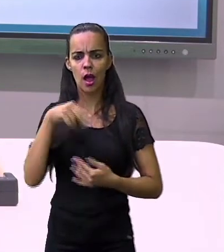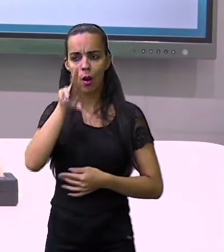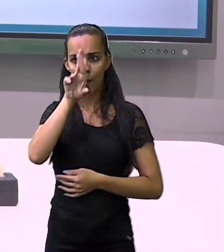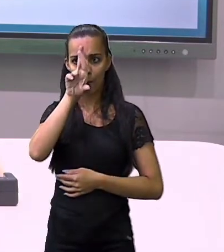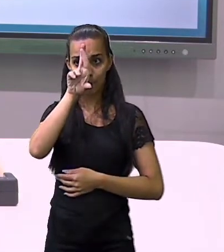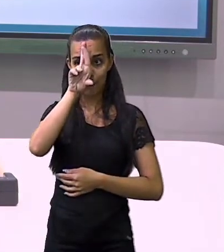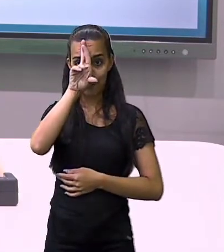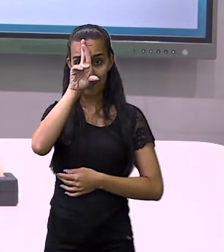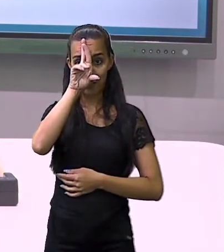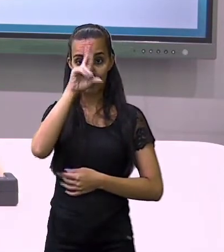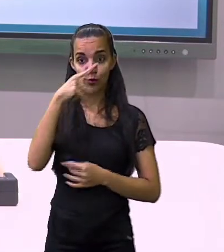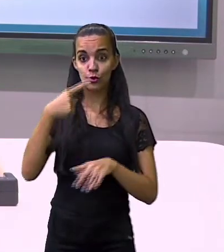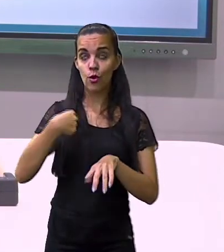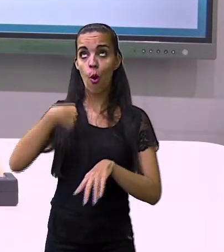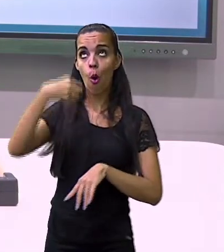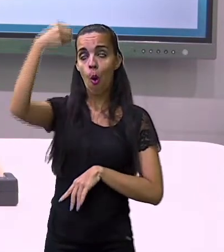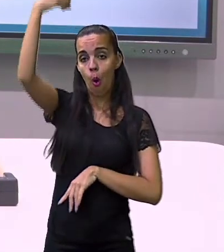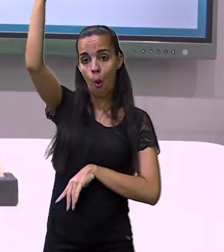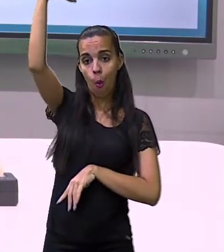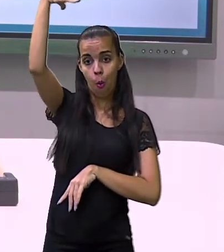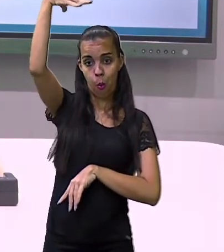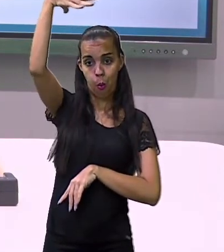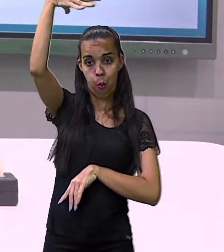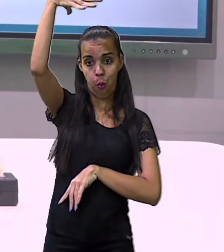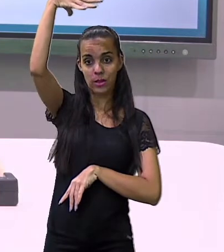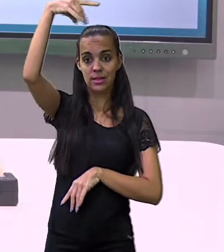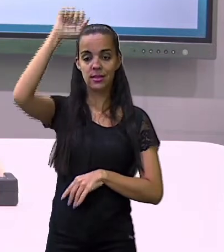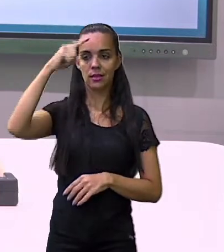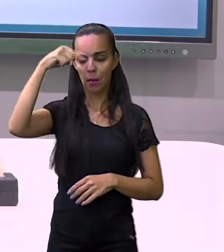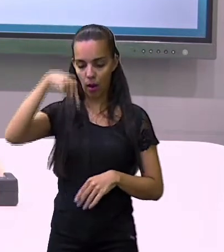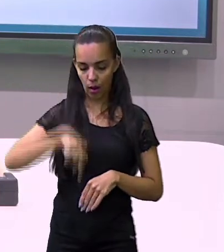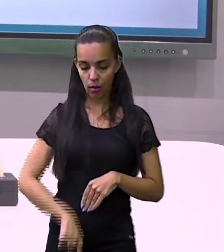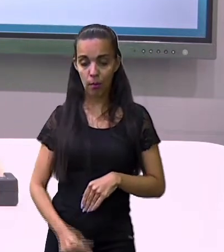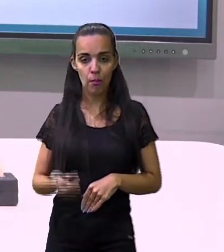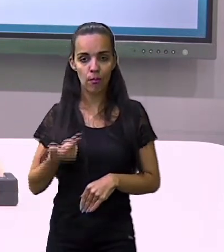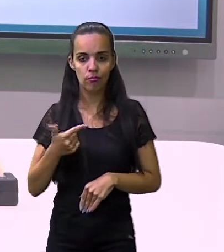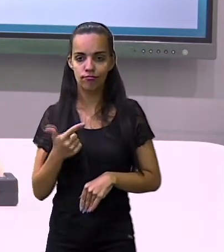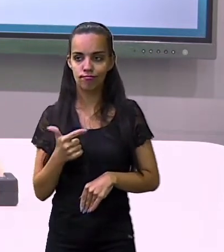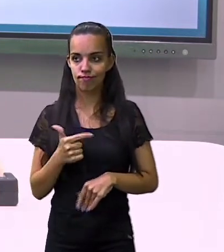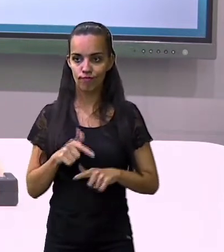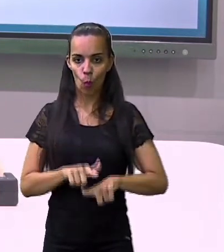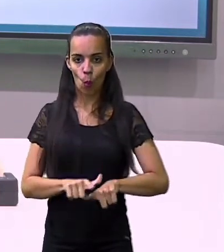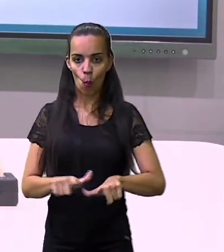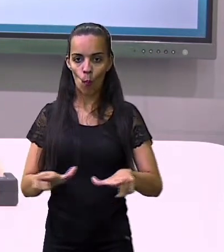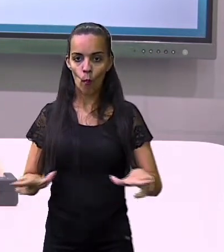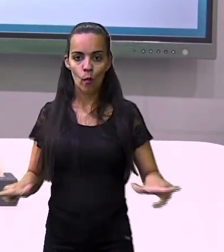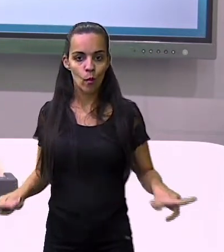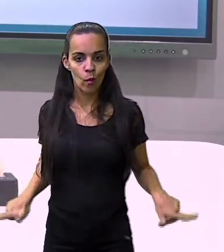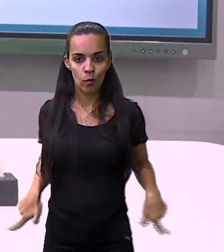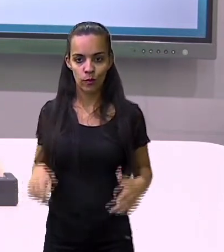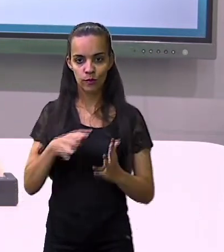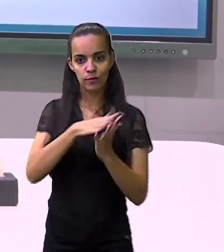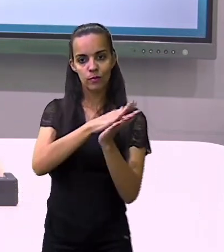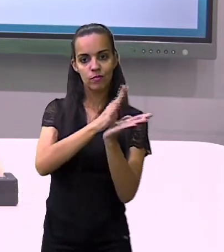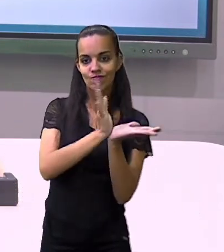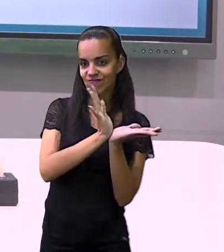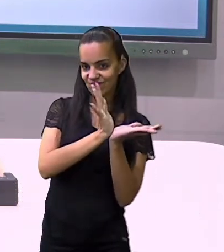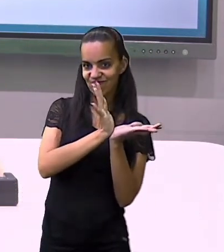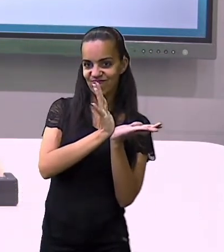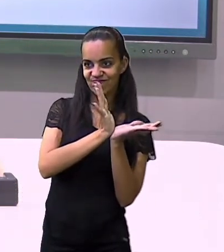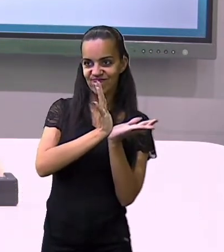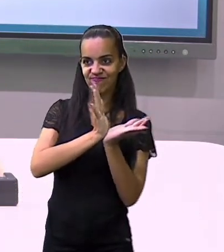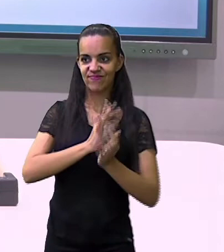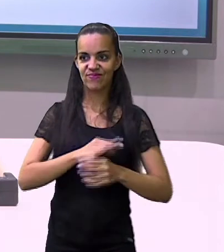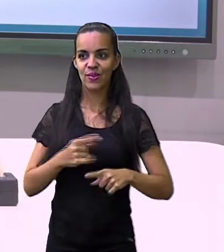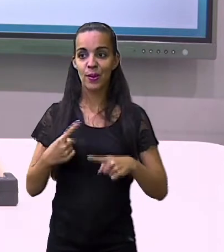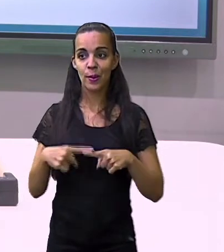meio-dia, aonde o Sol ele está pino, né, ele está exatamente em cima de nós, não vemos quase sombra nenhuma,